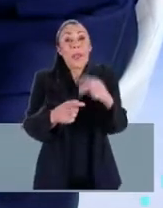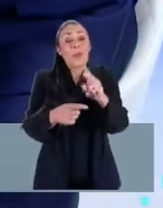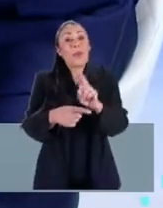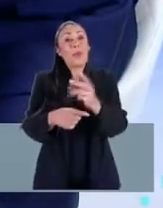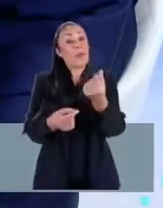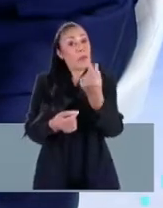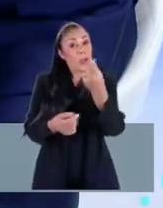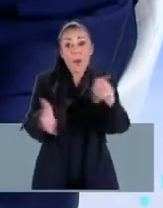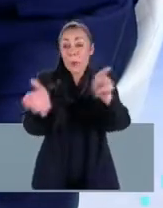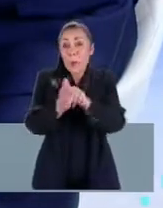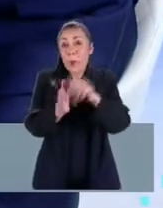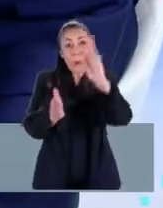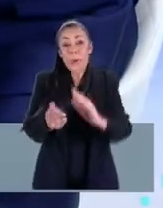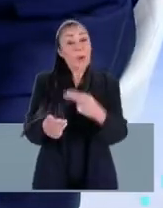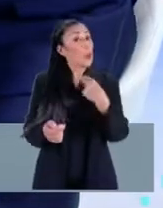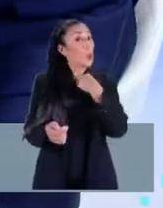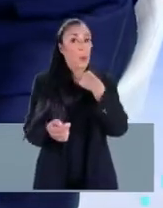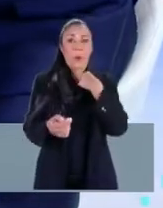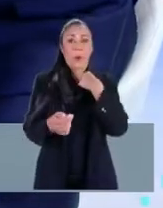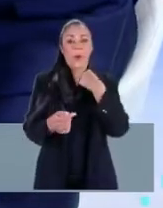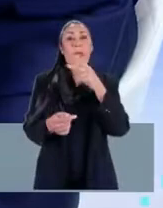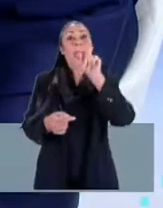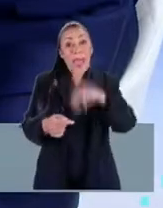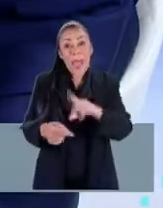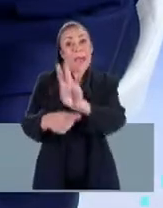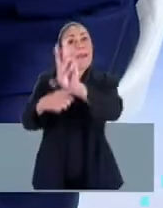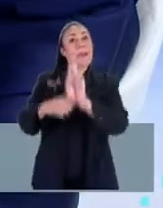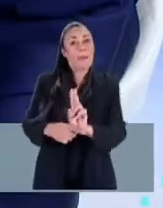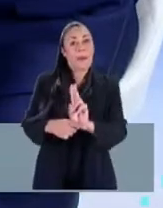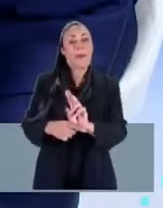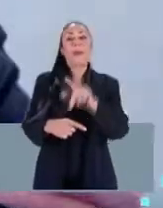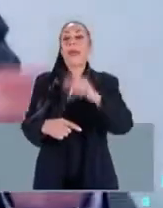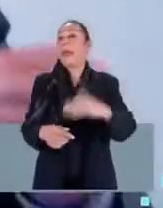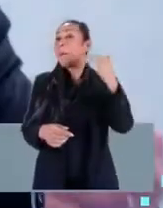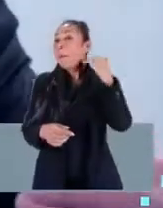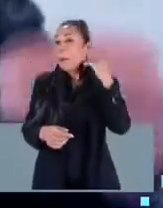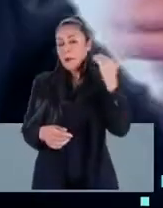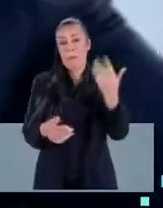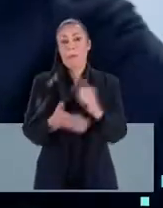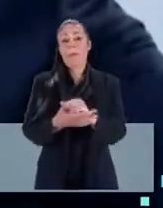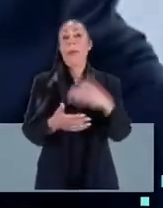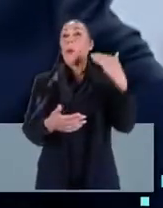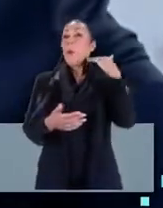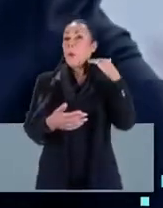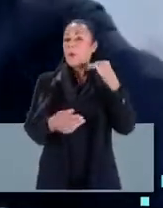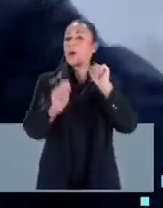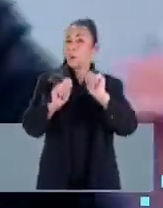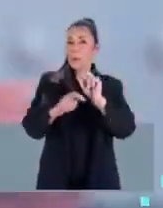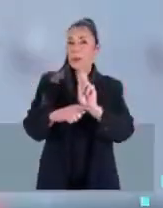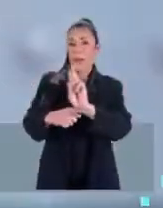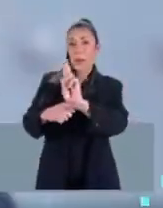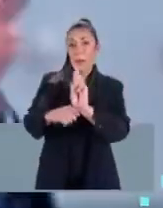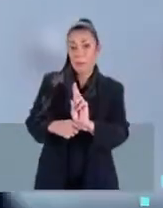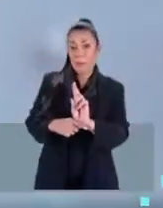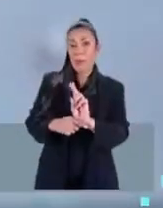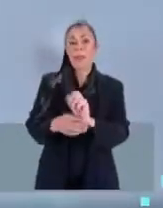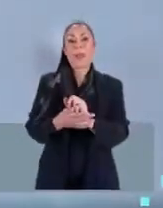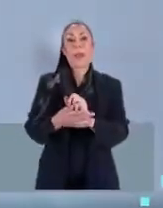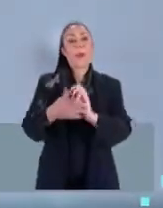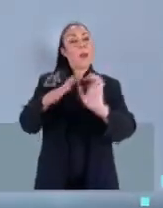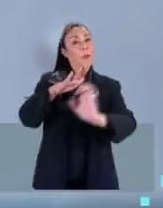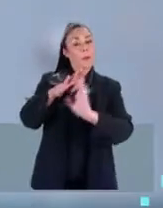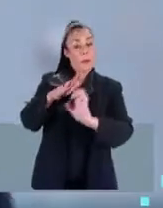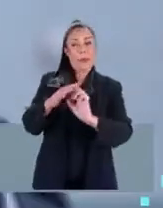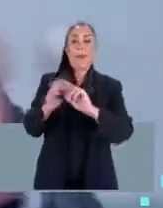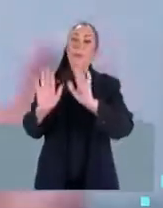emprestado. Não é dinheiro do orçamento. Uhum. É dinheiro de um banco. Então, o banco pode emprestar para um empresário brasileiro chamado